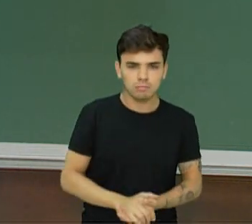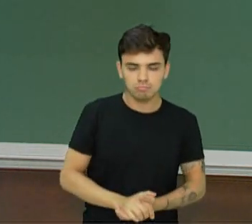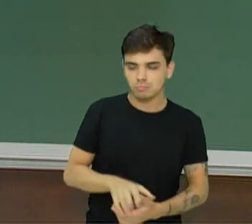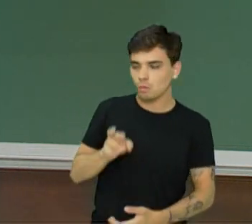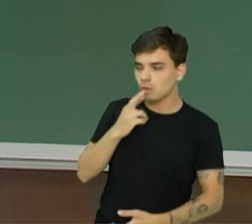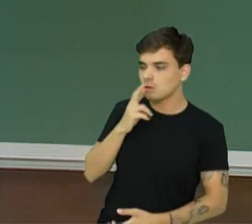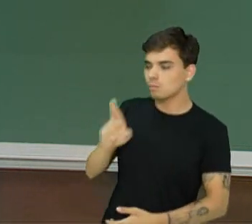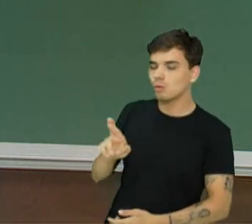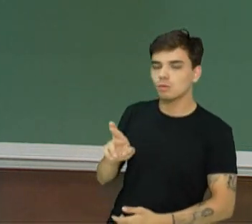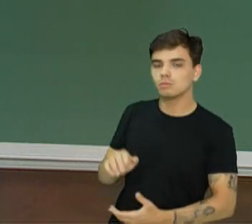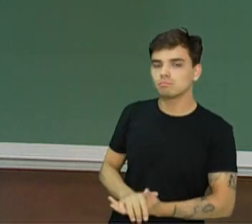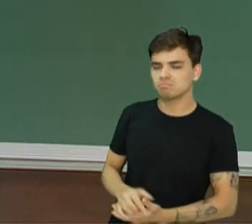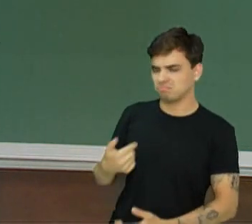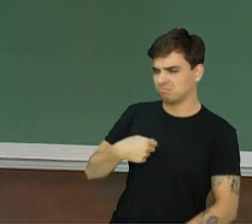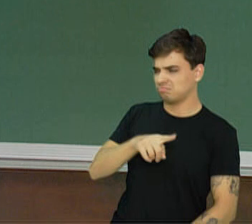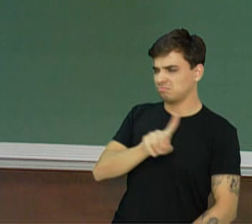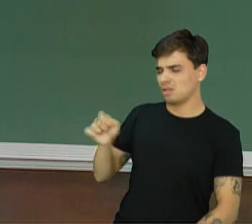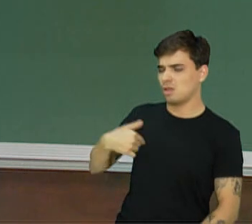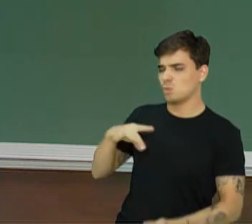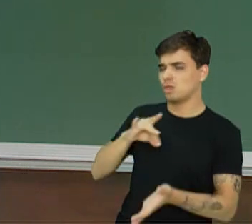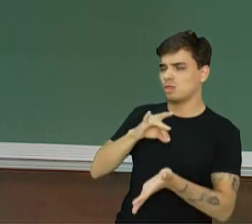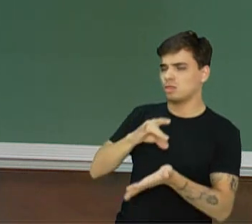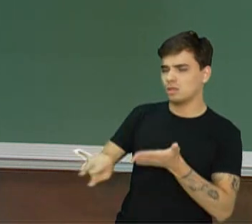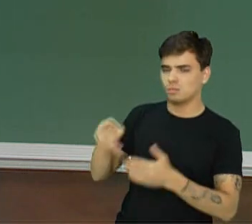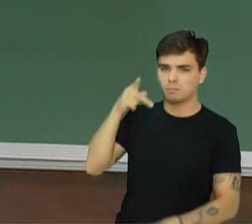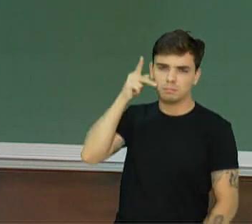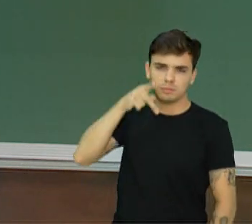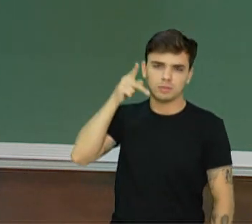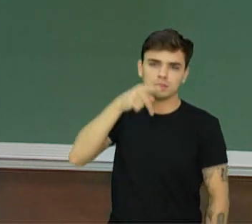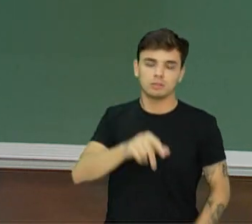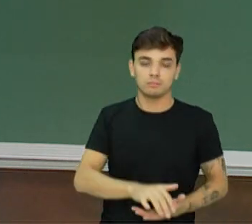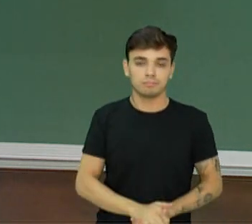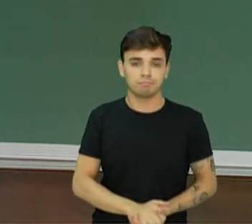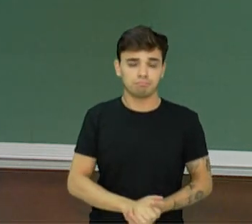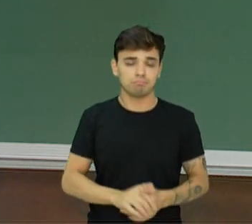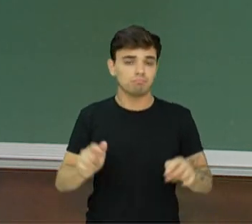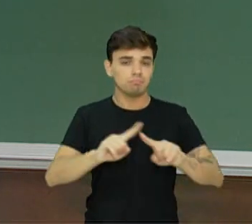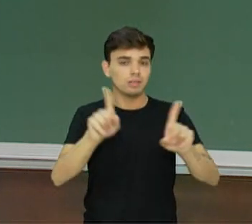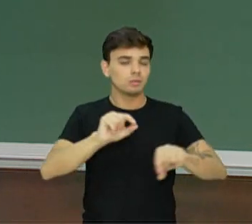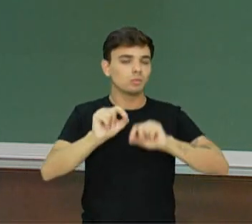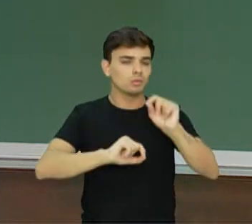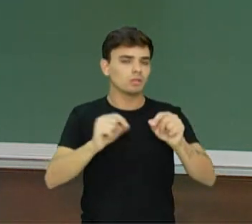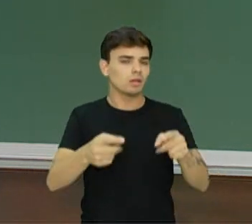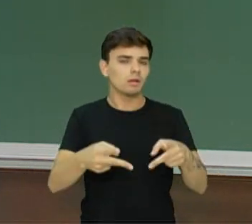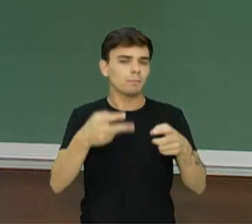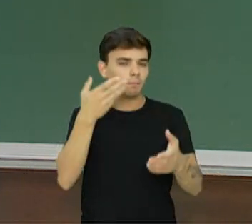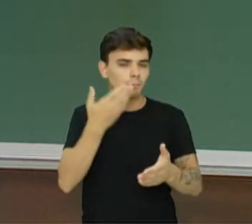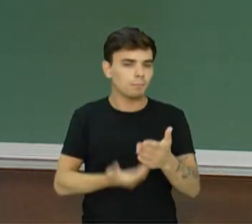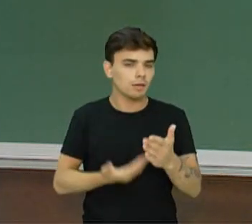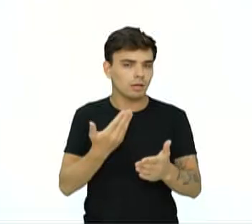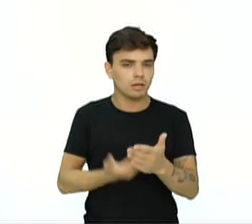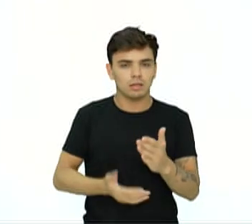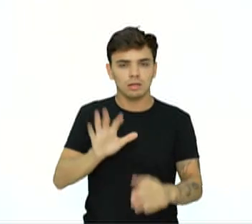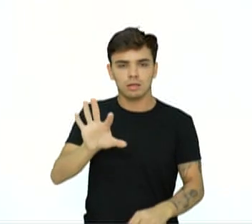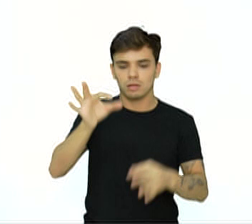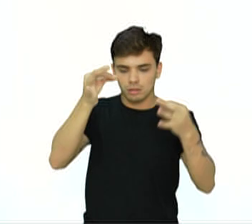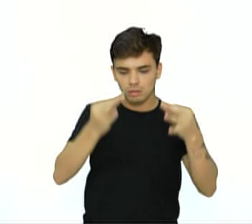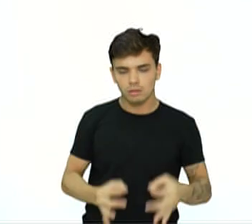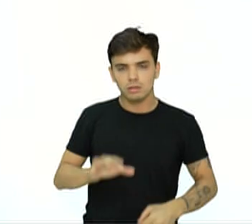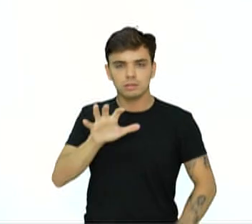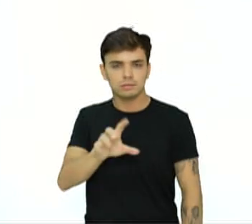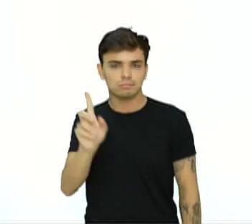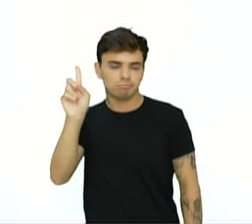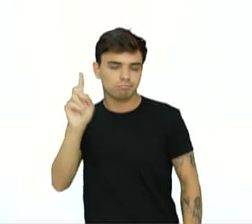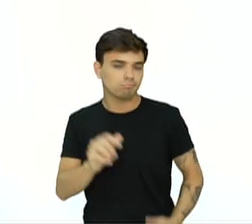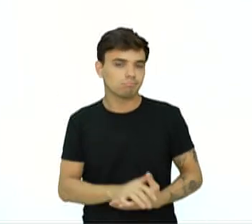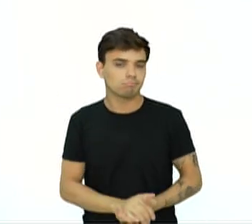outro responde: eu não, odeio política. O que será que a gente perde com posturas como